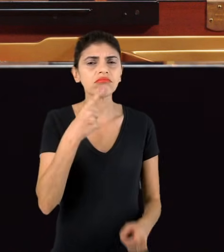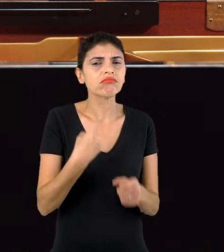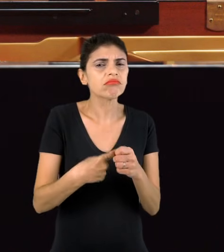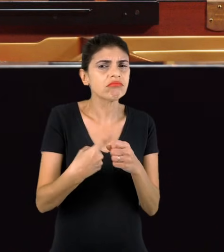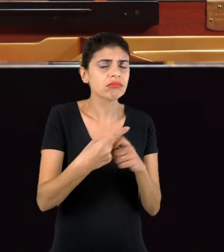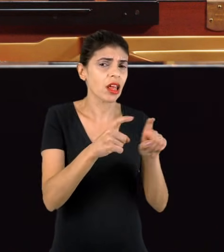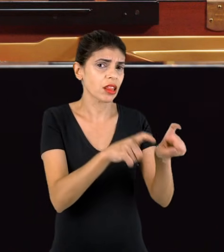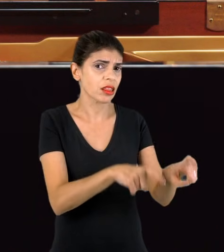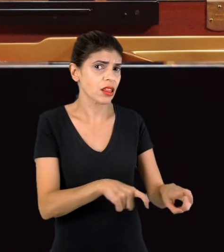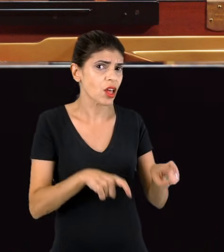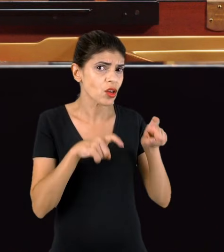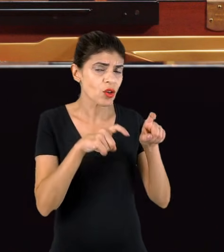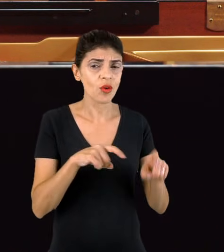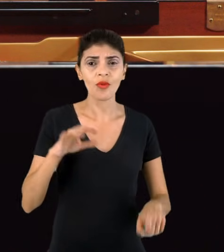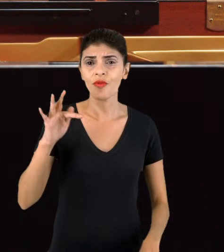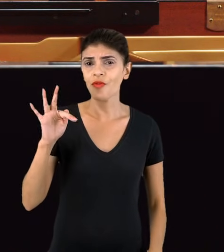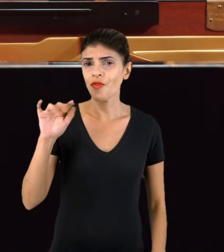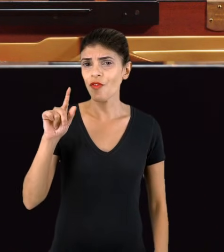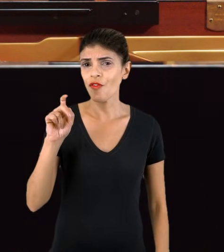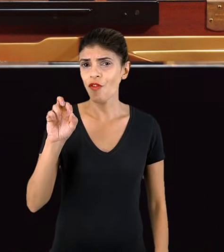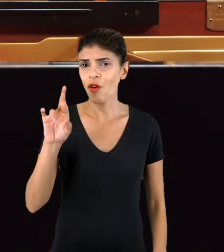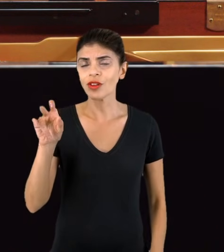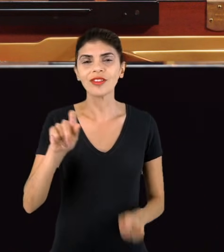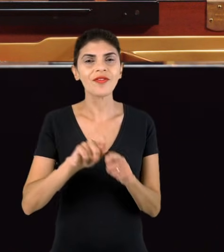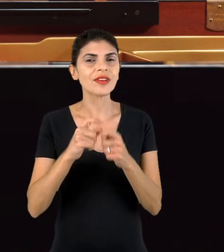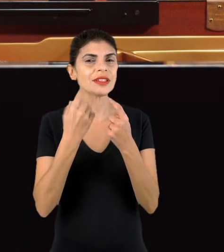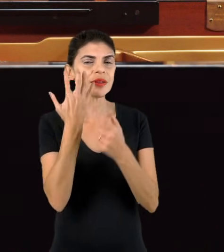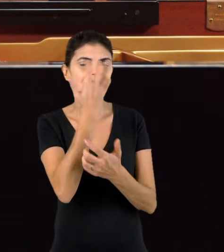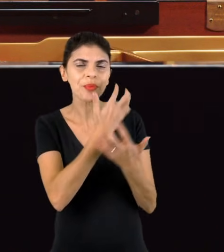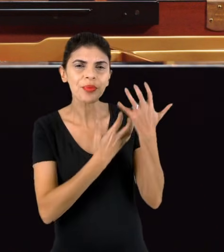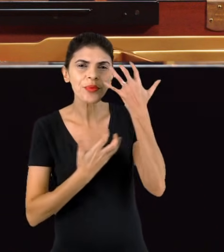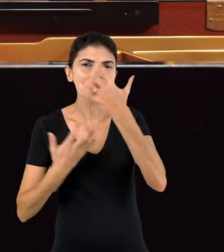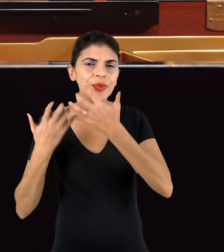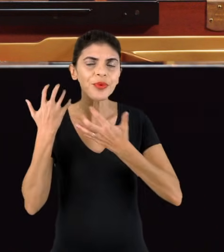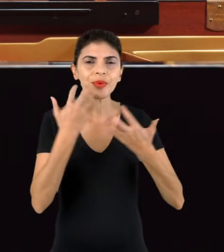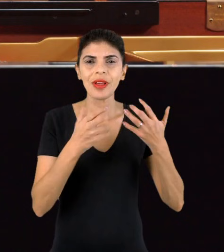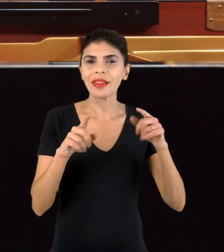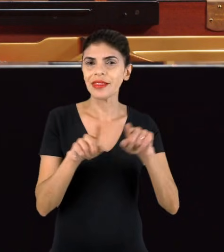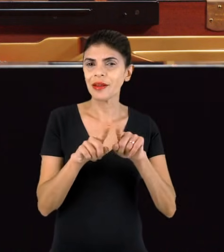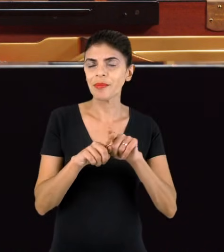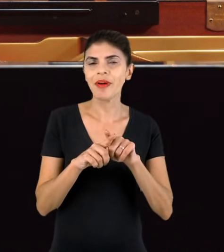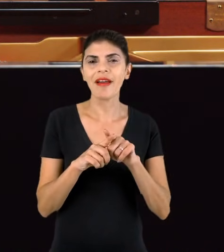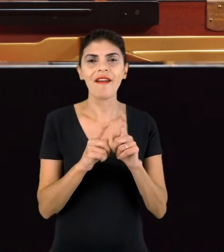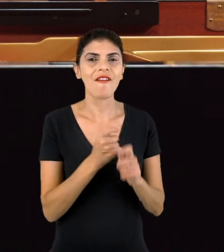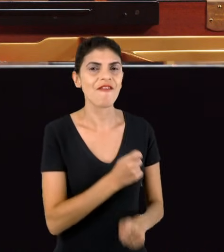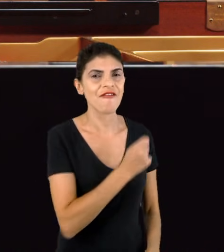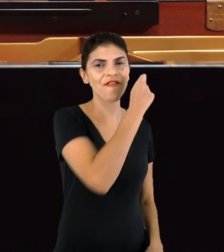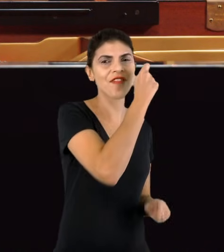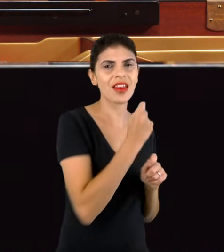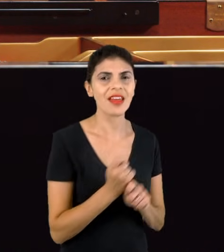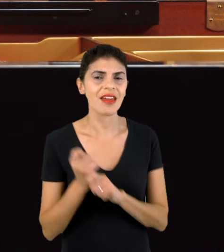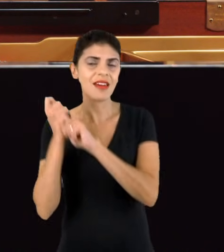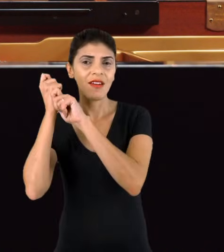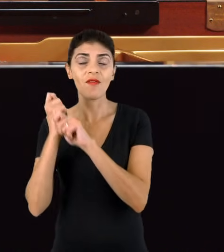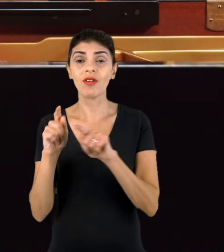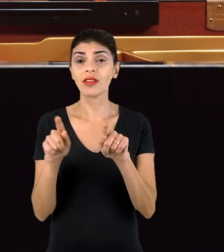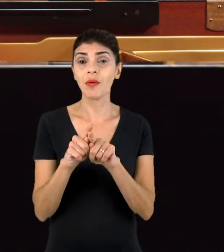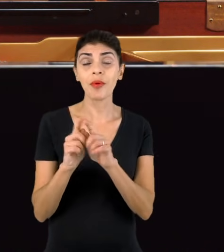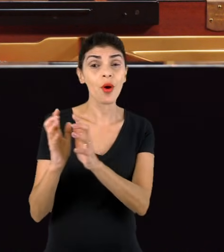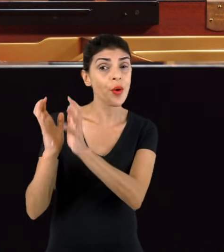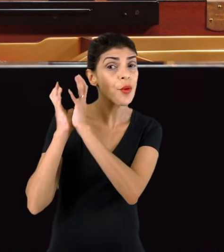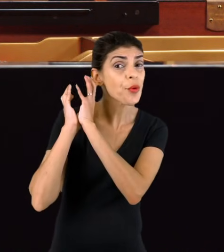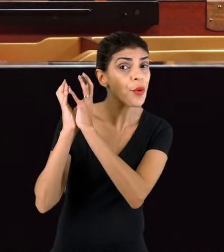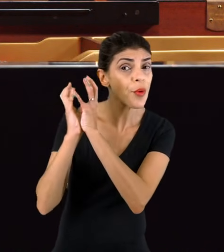que fez uma música tão valiosa, o Naná Vasconcelos, né? E toda essa coisa do maracatu, do frevo, do coco, do baião,